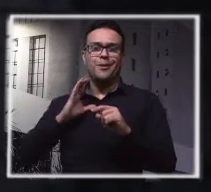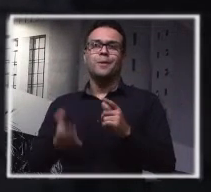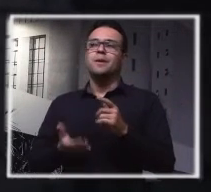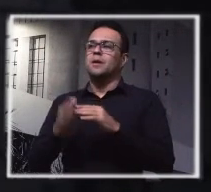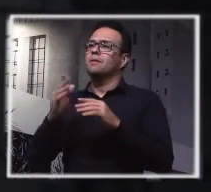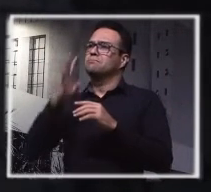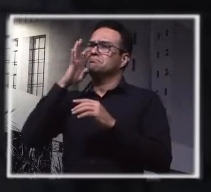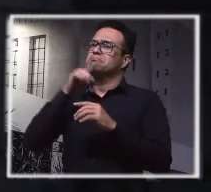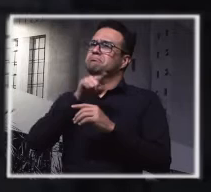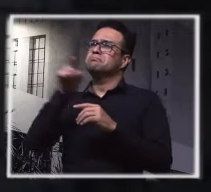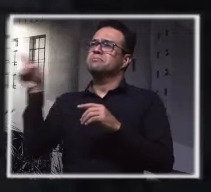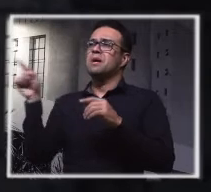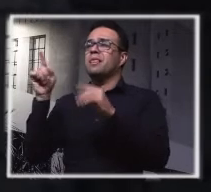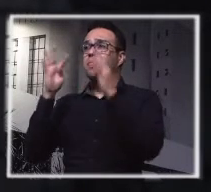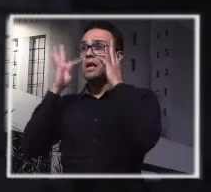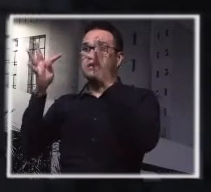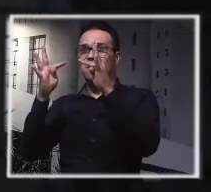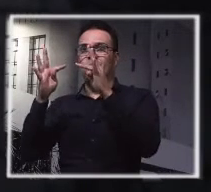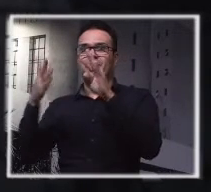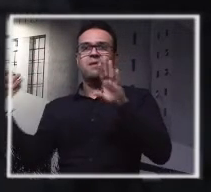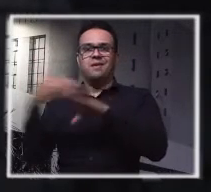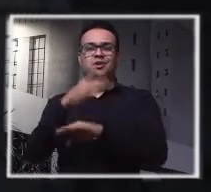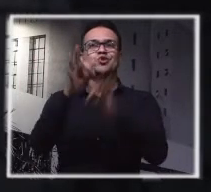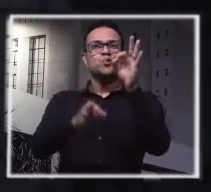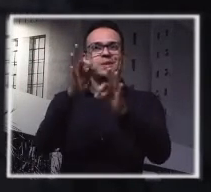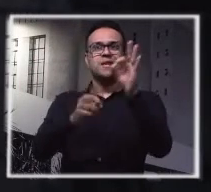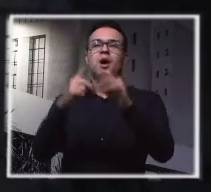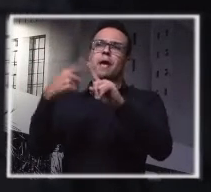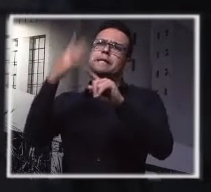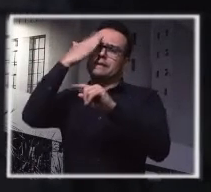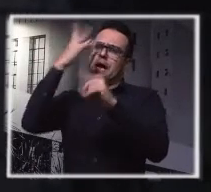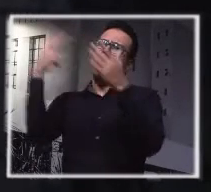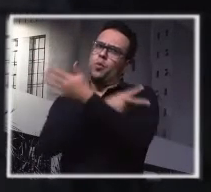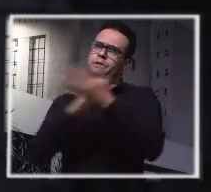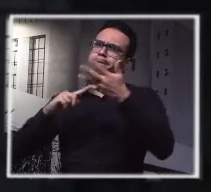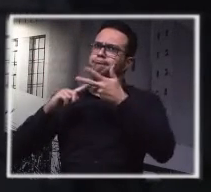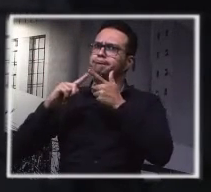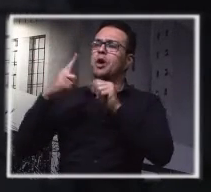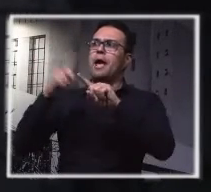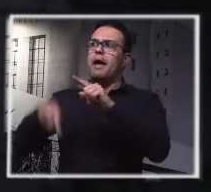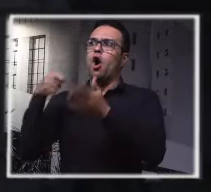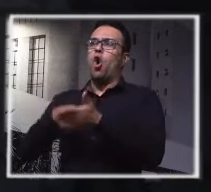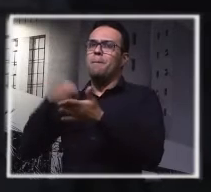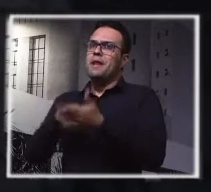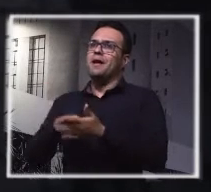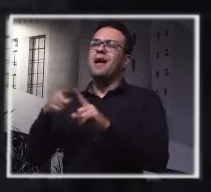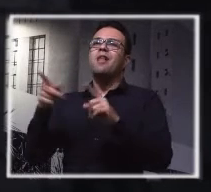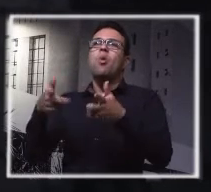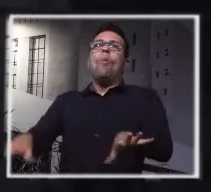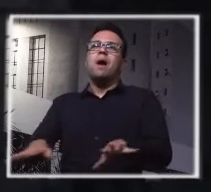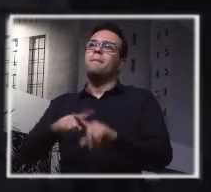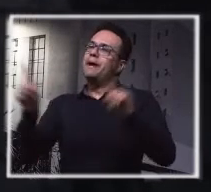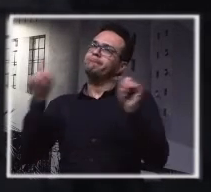as testemunhas chegam no juizado para testemunhar, e quando elas sabem do fato, e elas vão só porque são obrigadas a ir, não porque querem